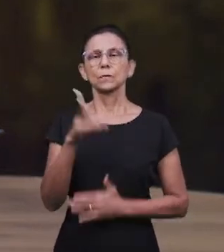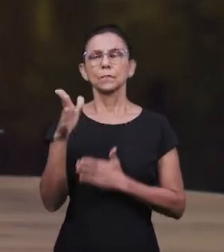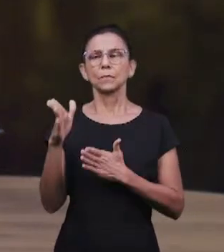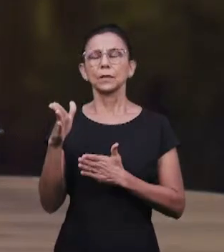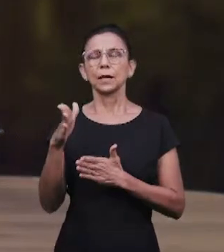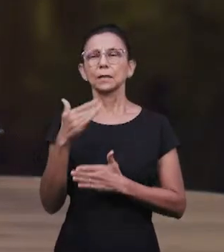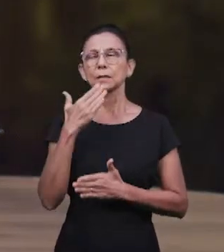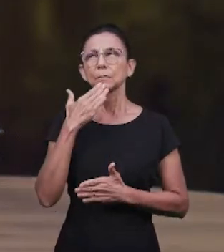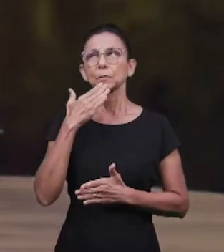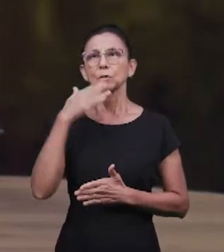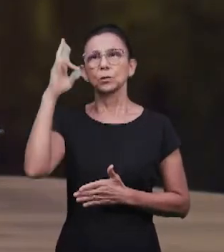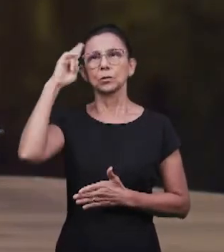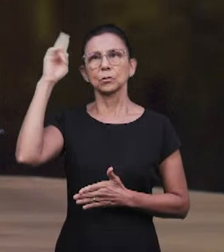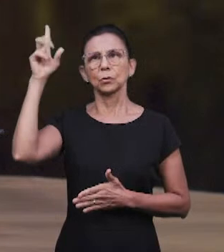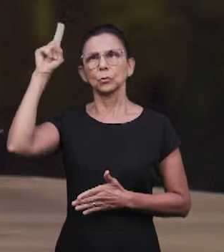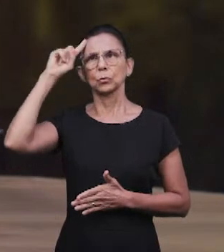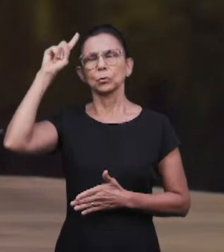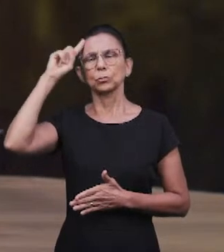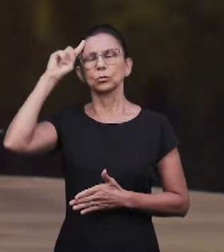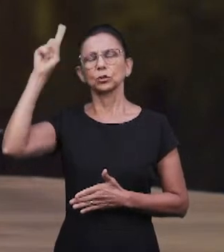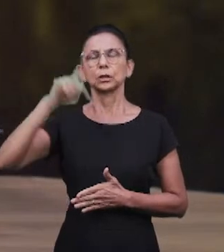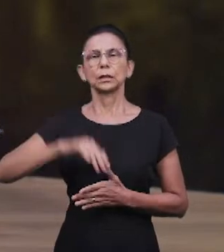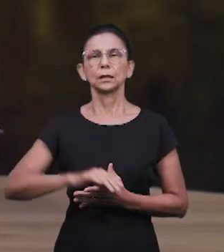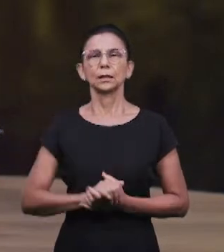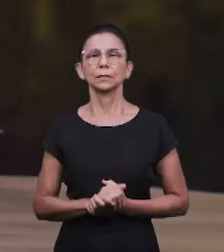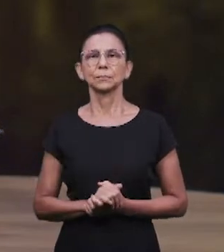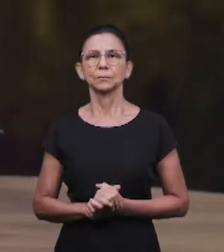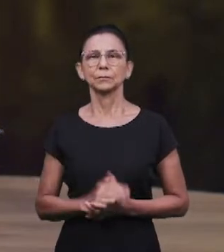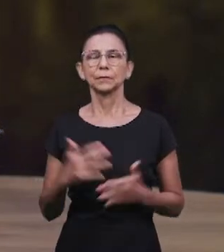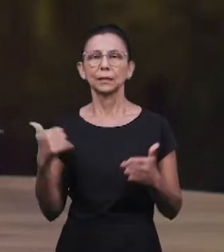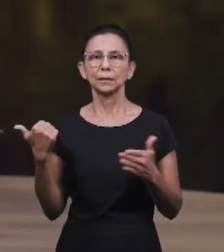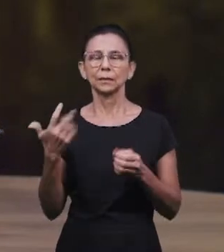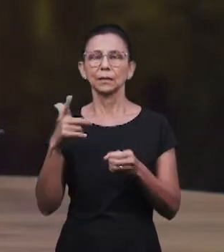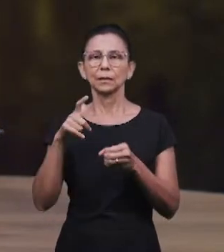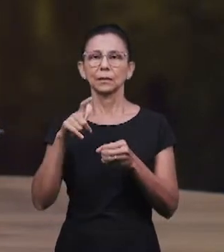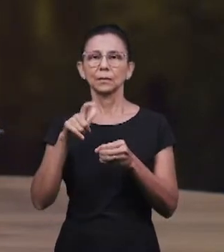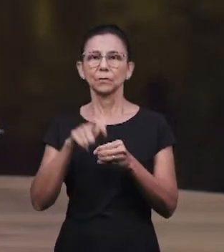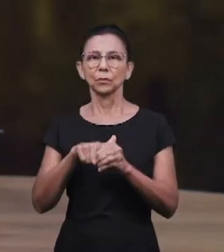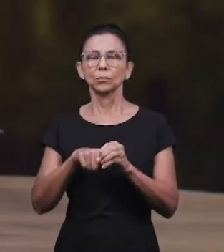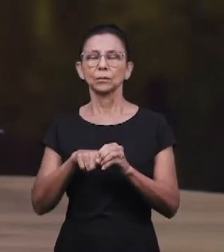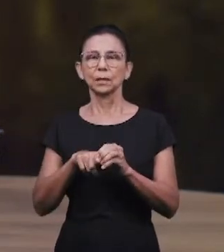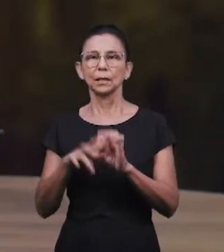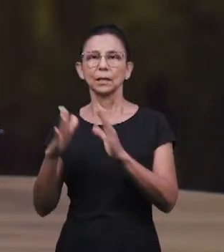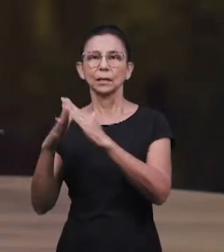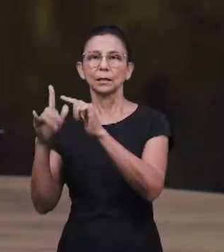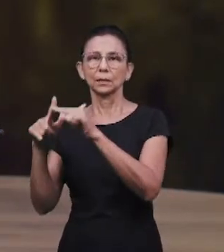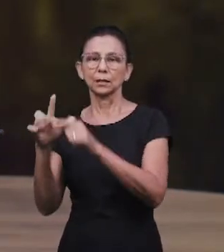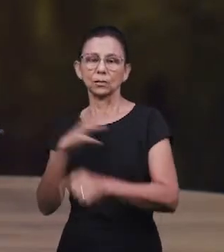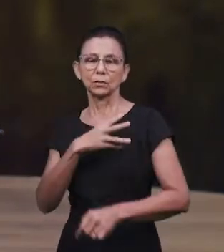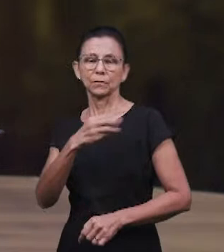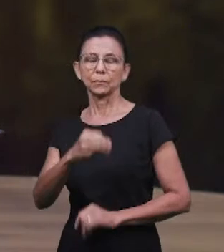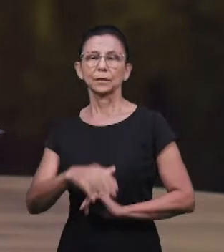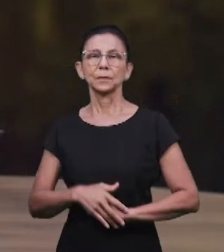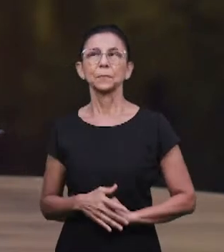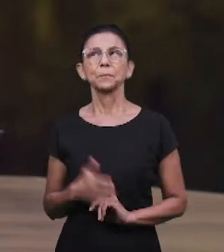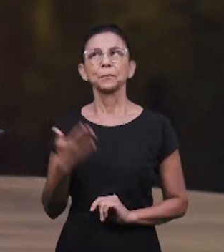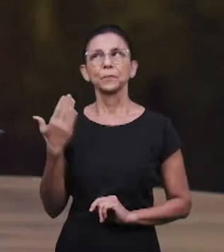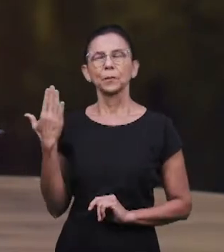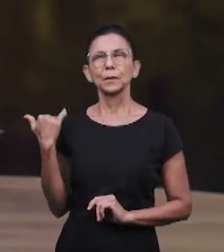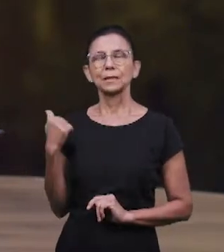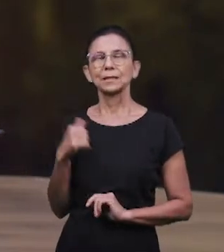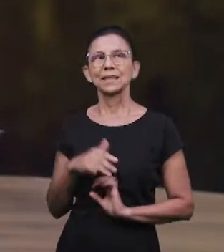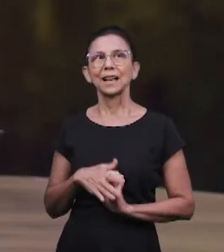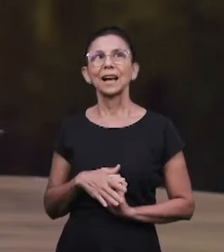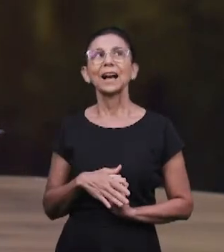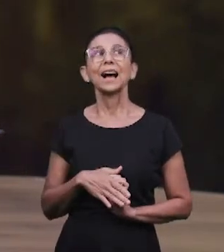a Ele todos os dias, até vermos os nossos filhos de volta na igreja. Outro dia soube de